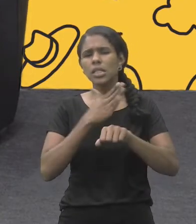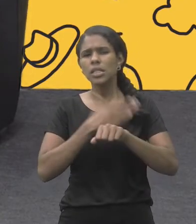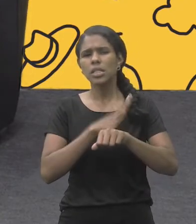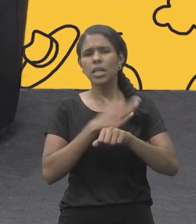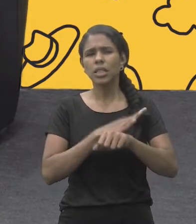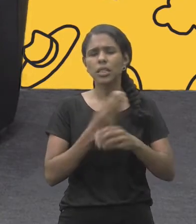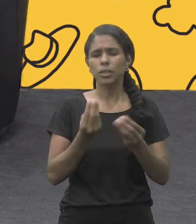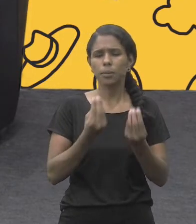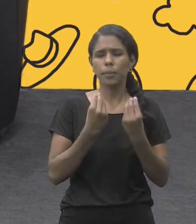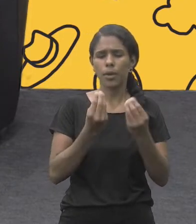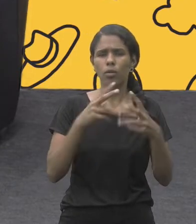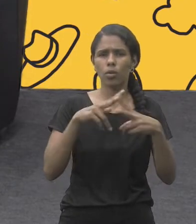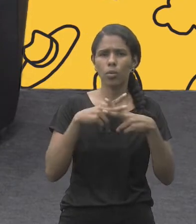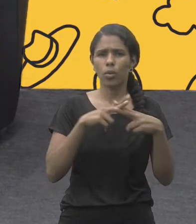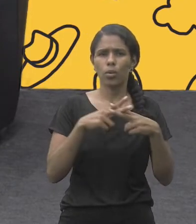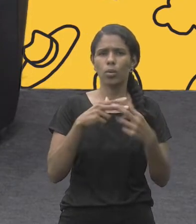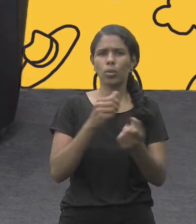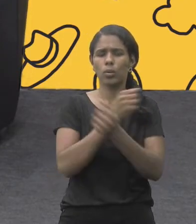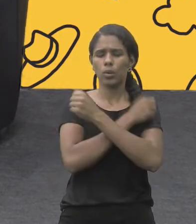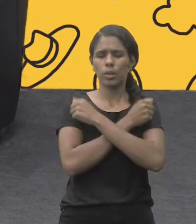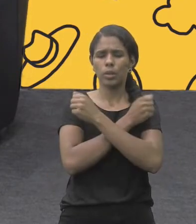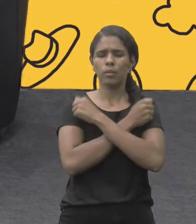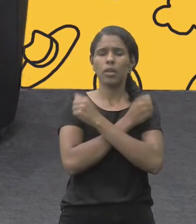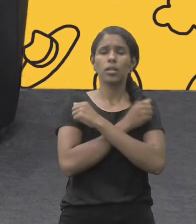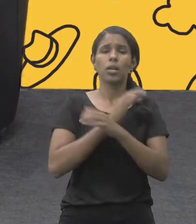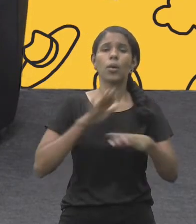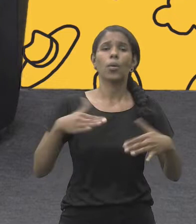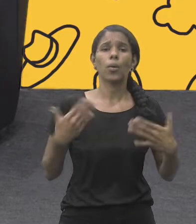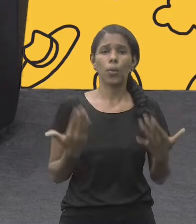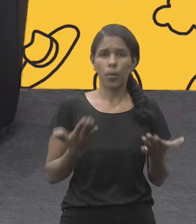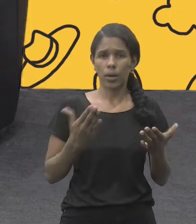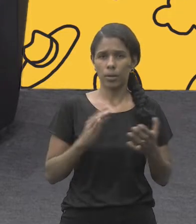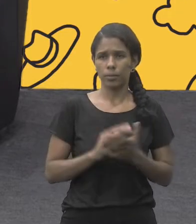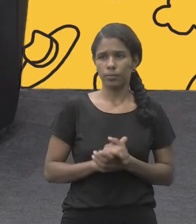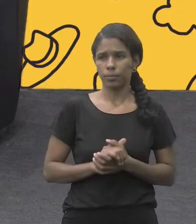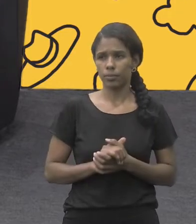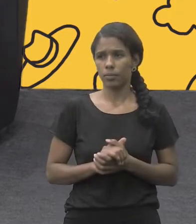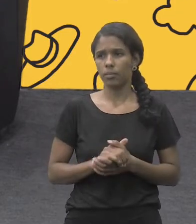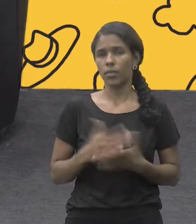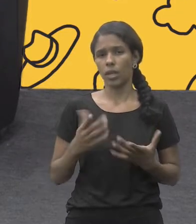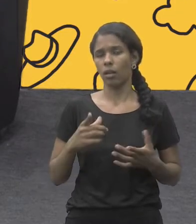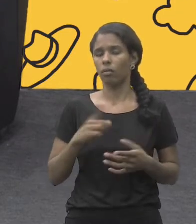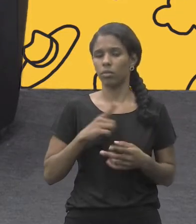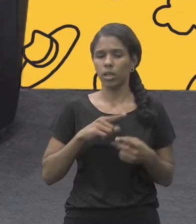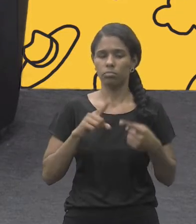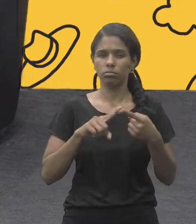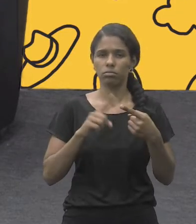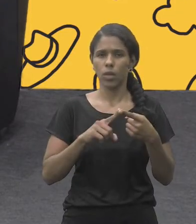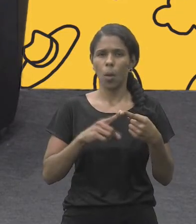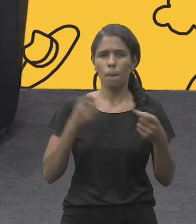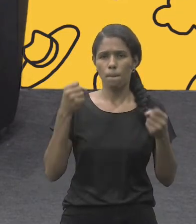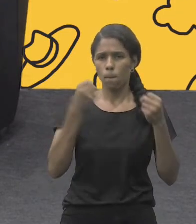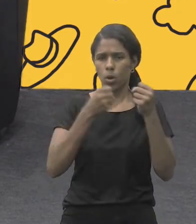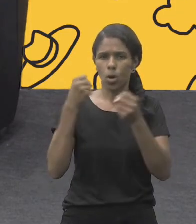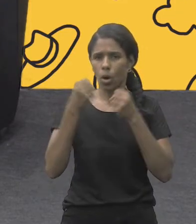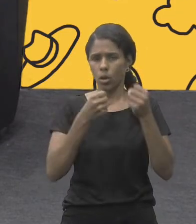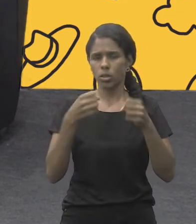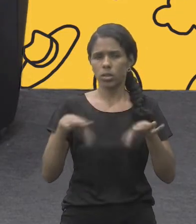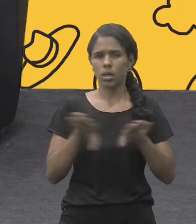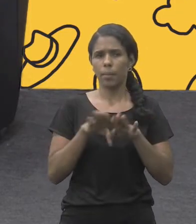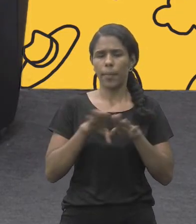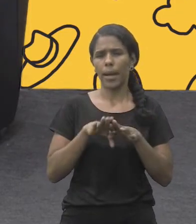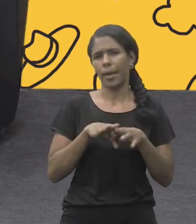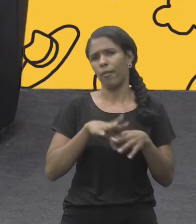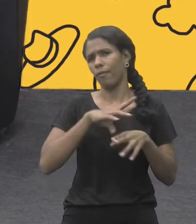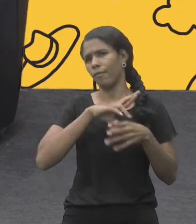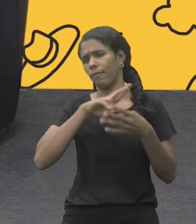As lutas mais usadas como autodefesa, eu já te falei, são o boxe, né, o muay thai, o judô, né, e